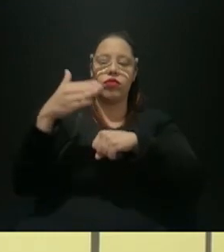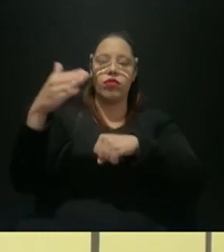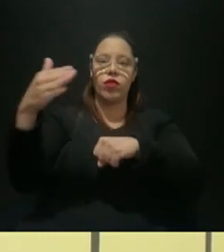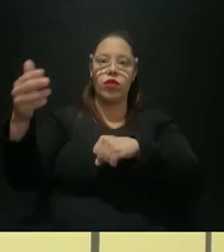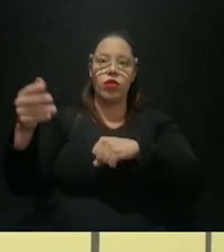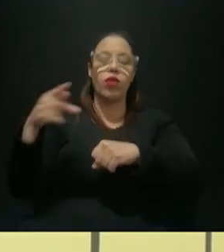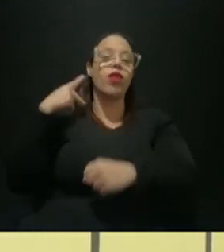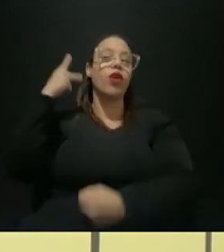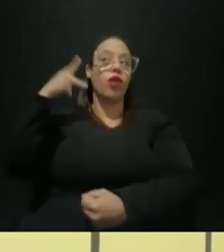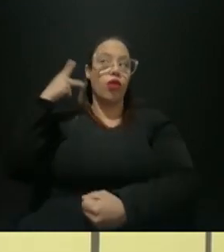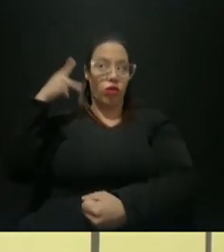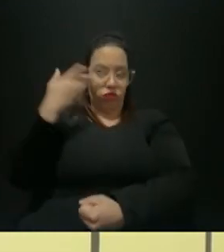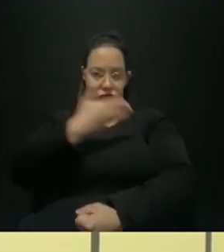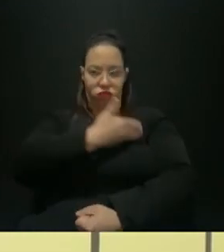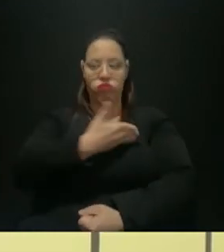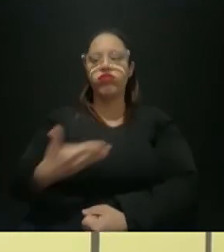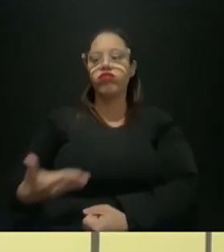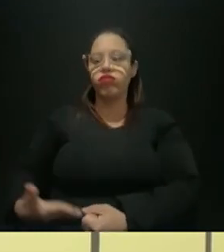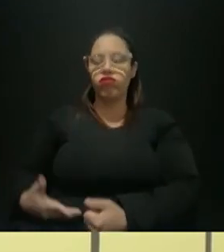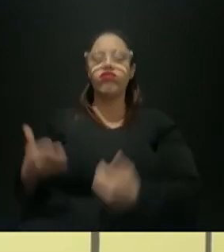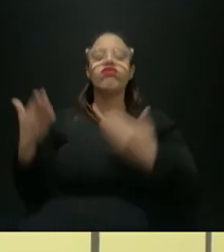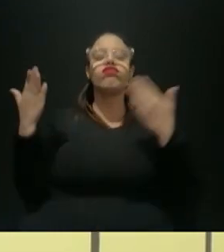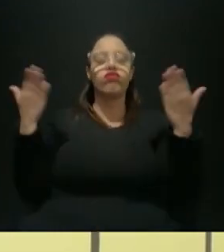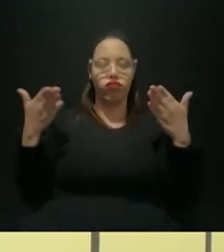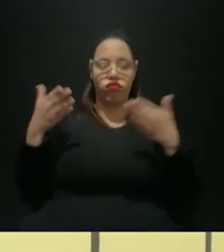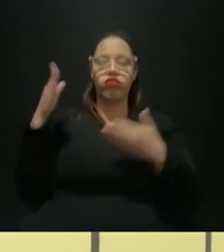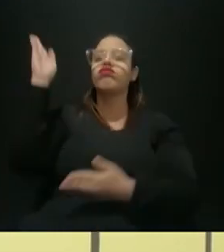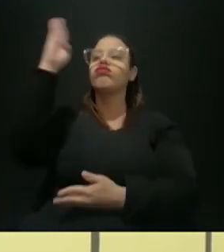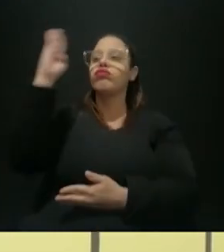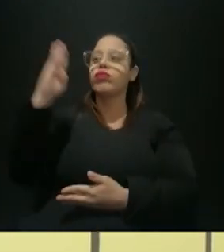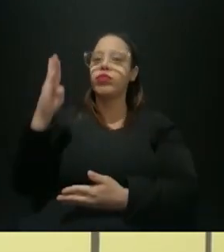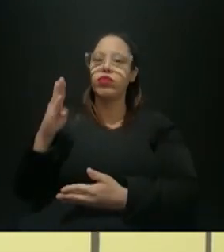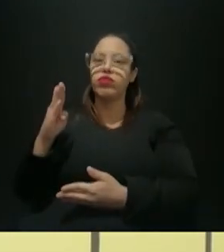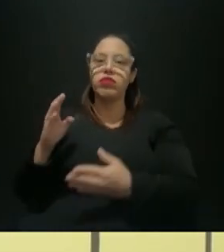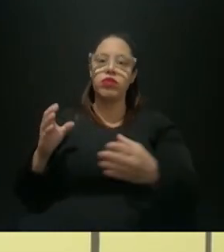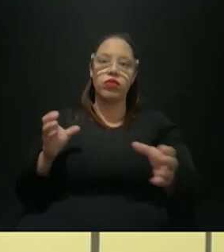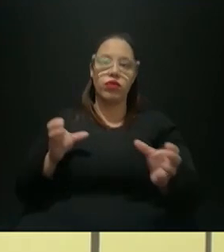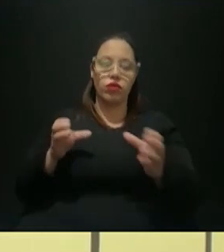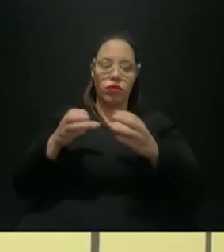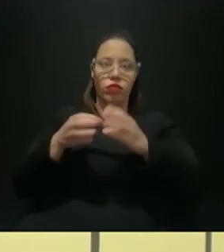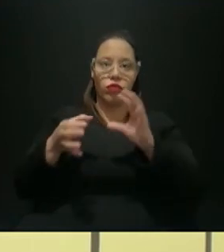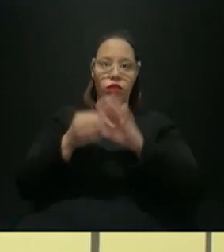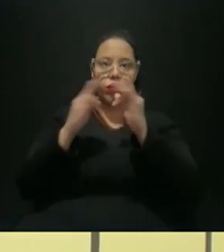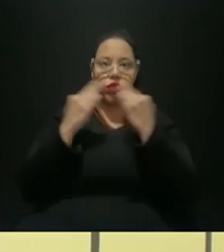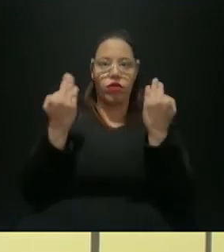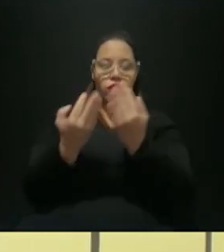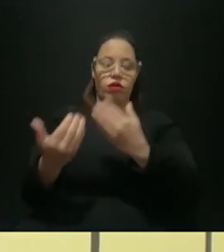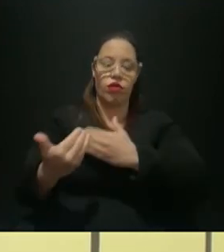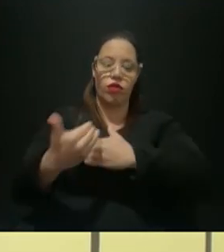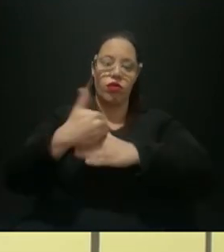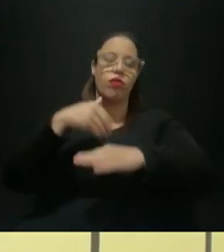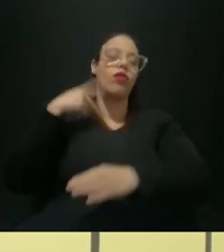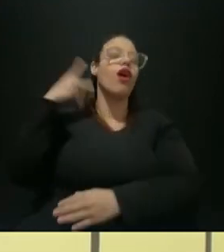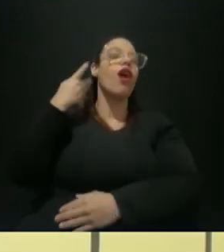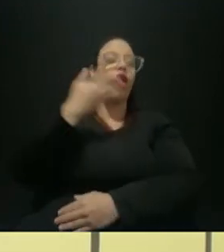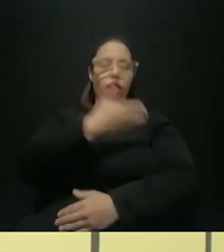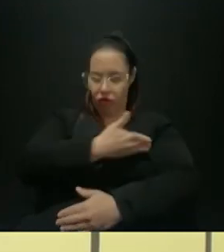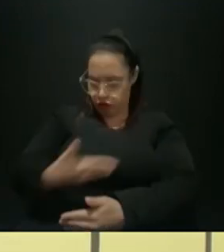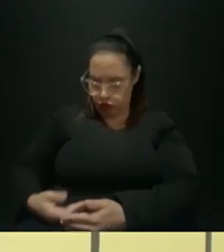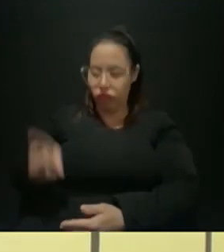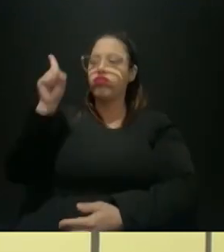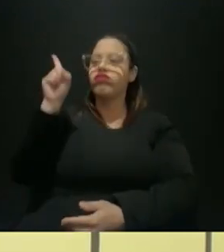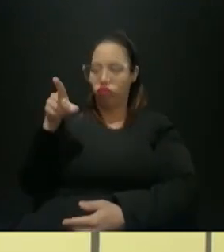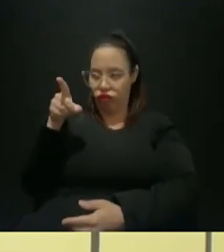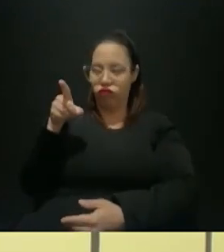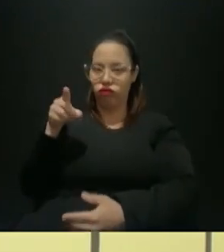no Brasil, hoje, serviço de acolhimento em família acolhedora é política pública. Ela é ancorada